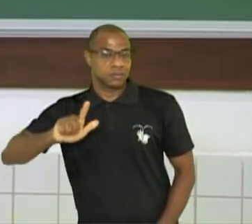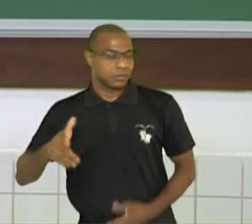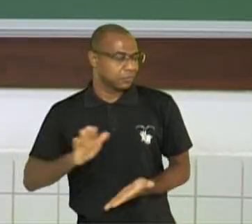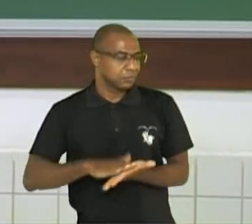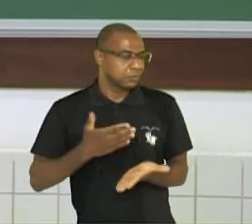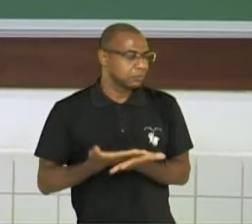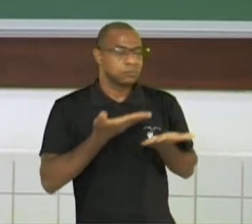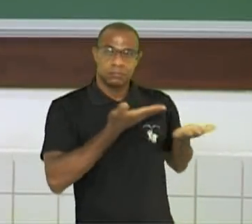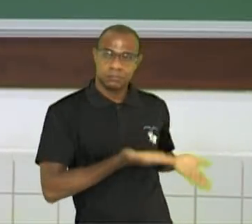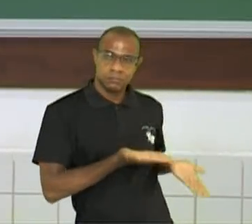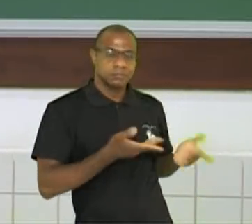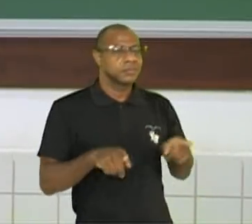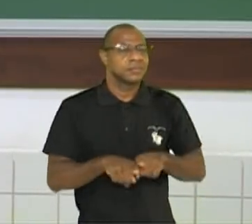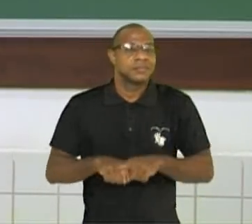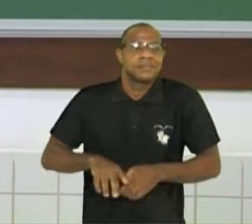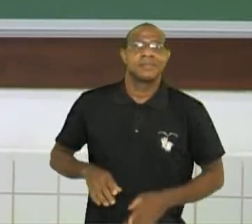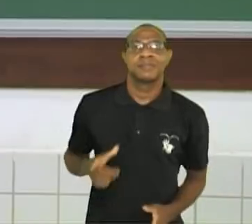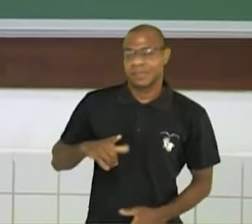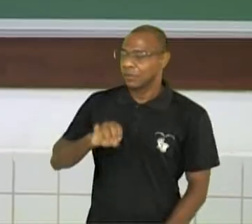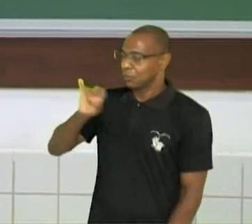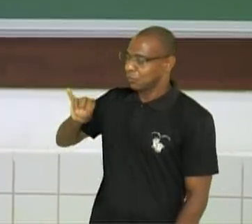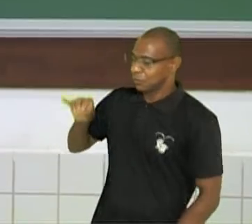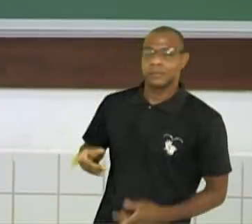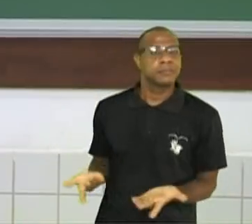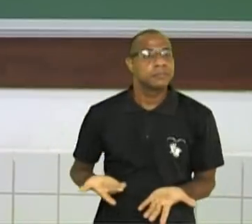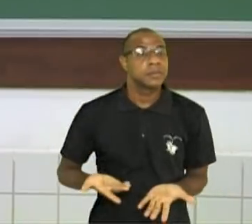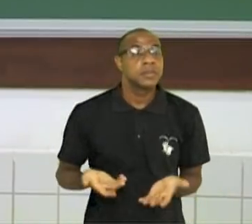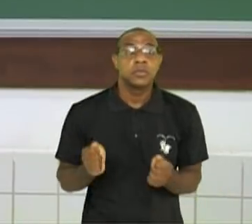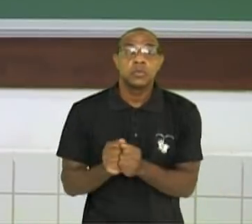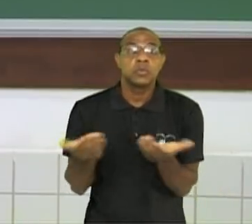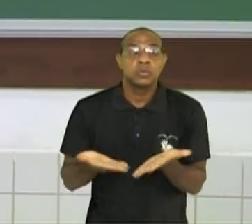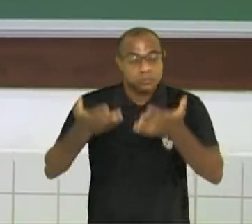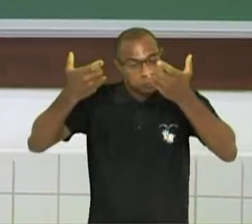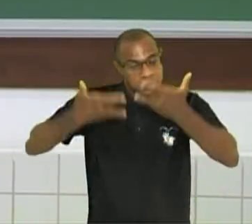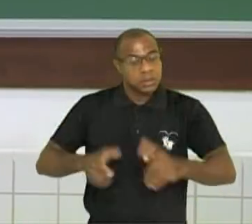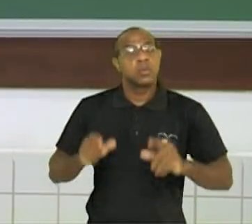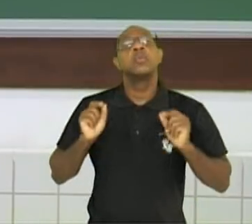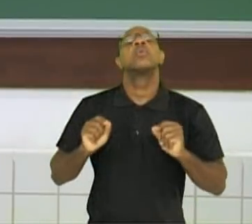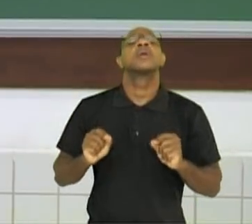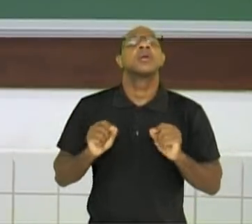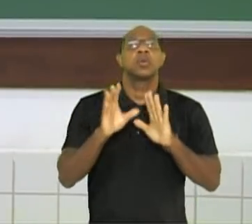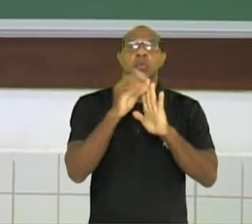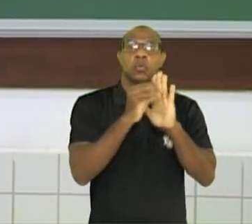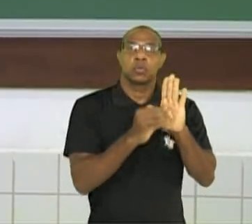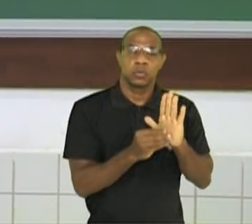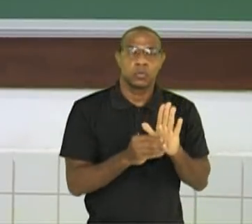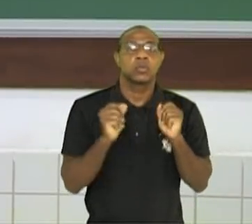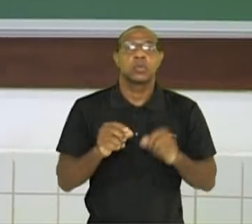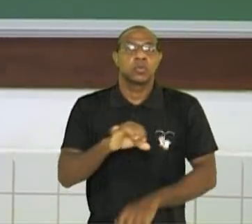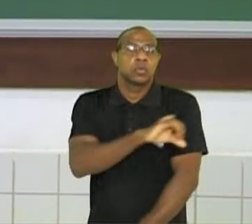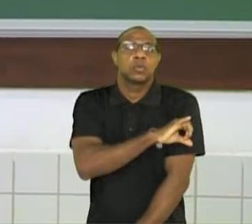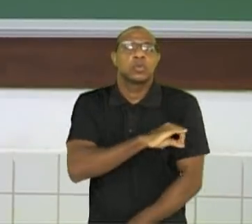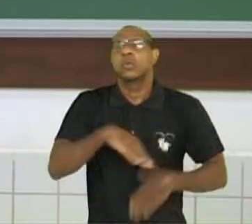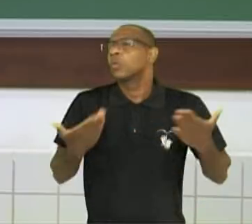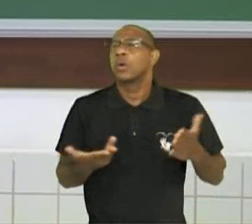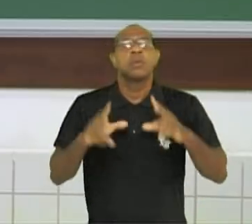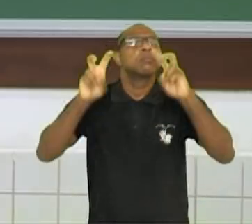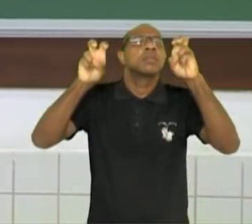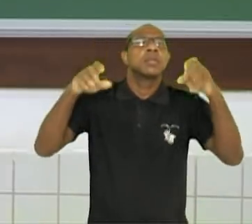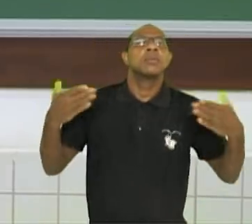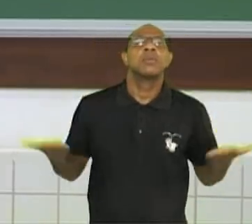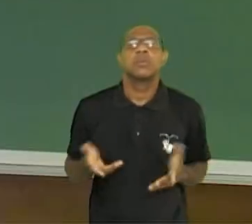e juntos hoje nós vamos falar sobre mais um assunto deste nono ano. Qual é o assunto para a aula de